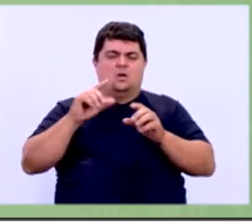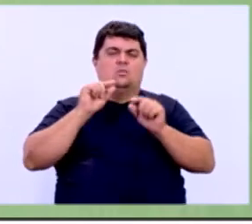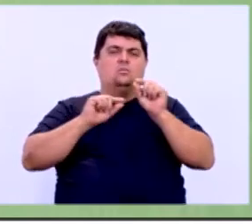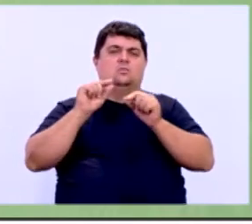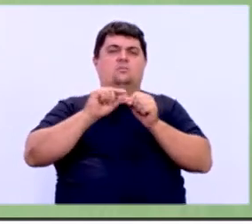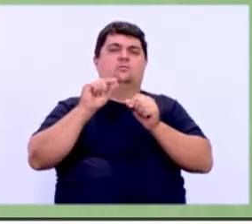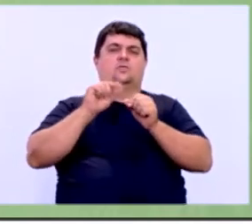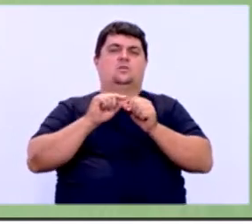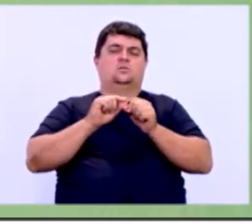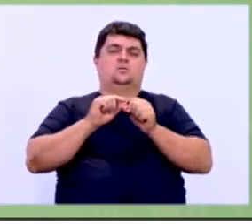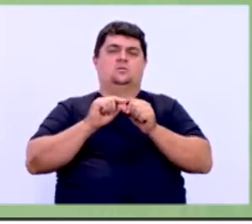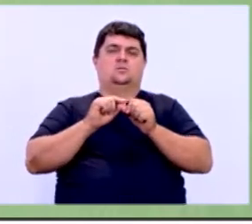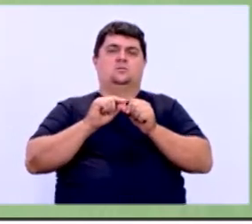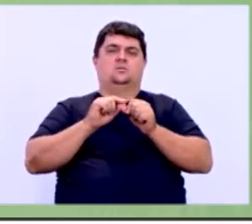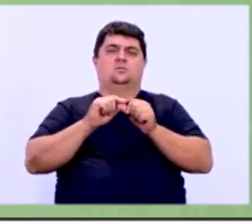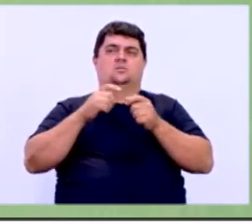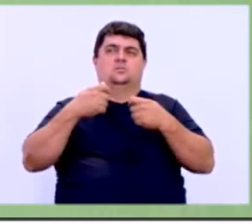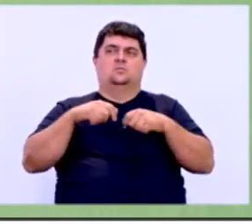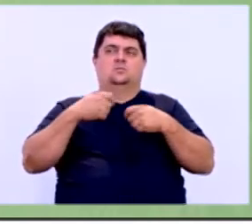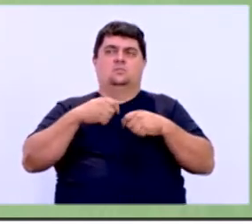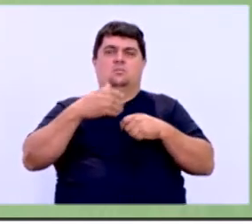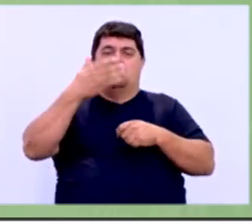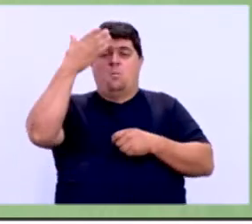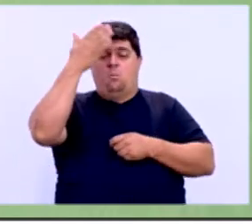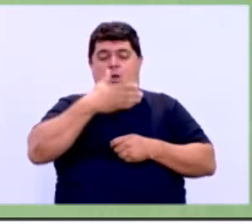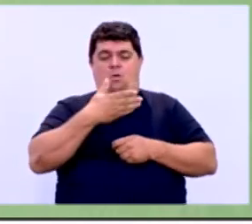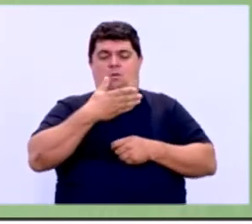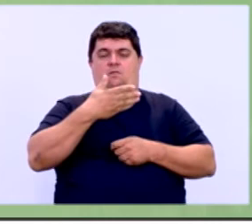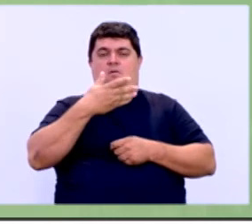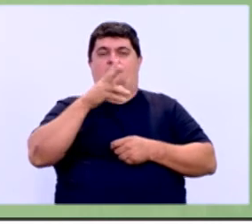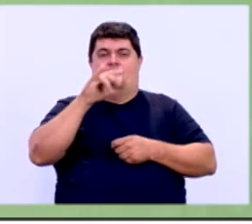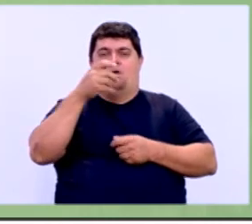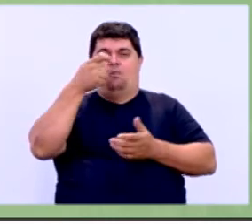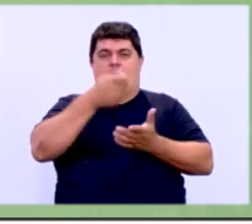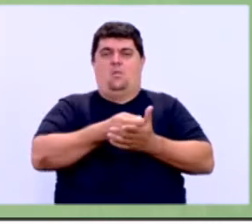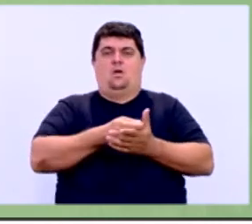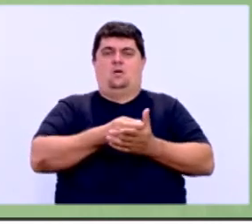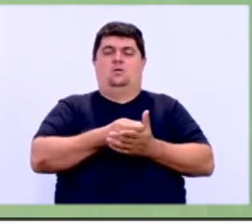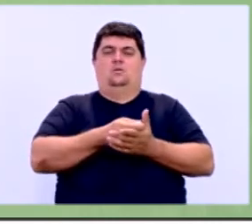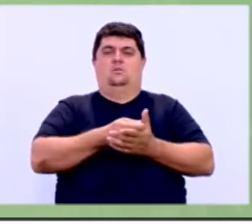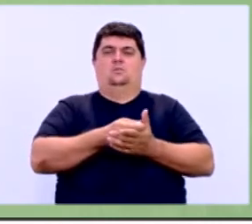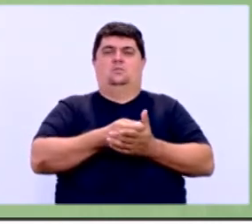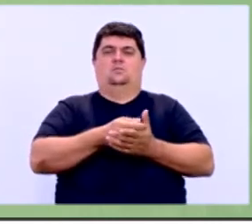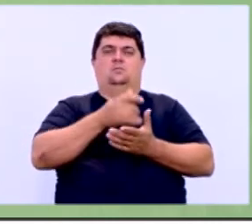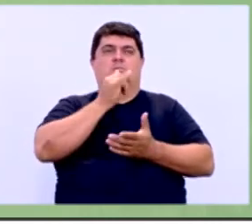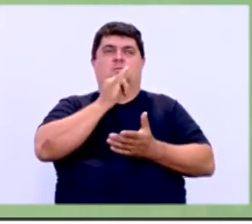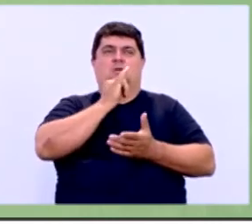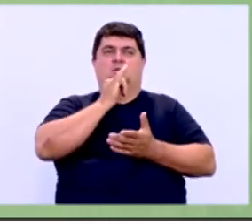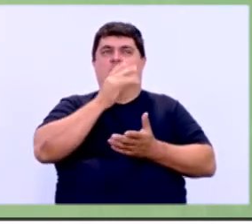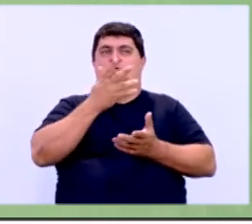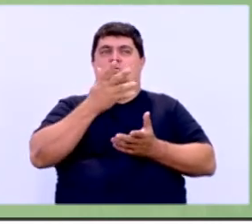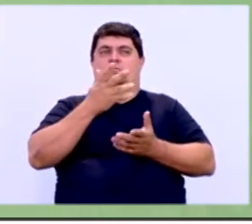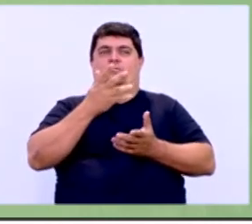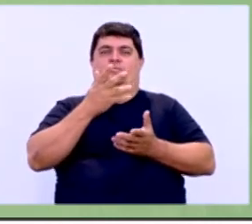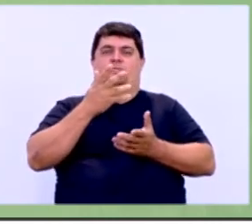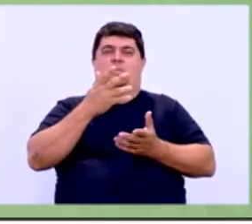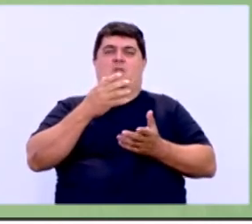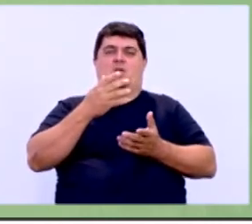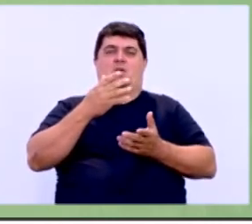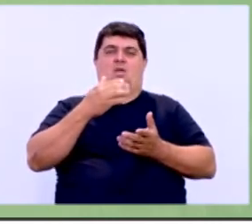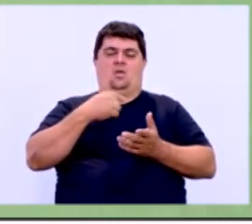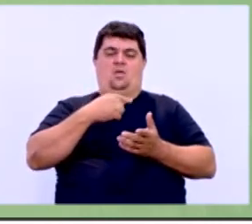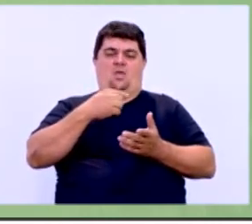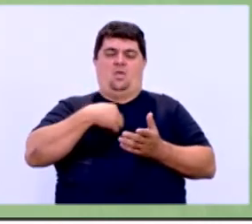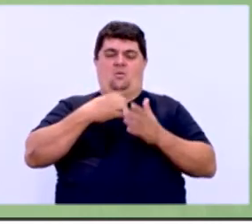um financiamento de longo prazo, eles pedem garantias. Algumas garantias, como por exemplo, você precisa dar como